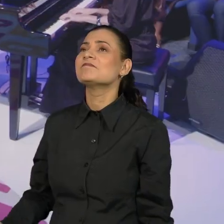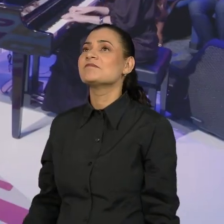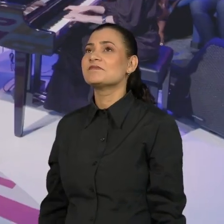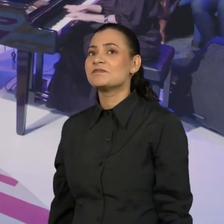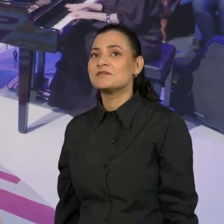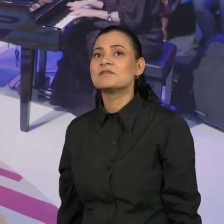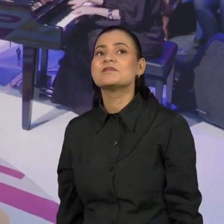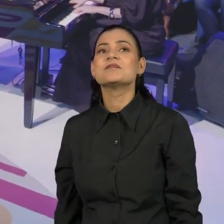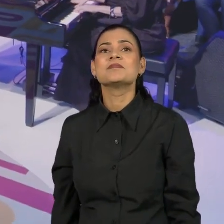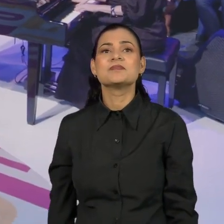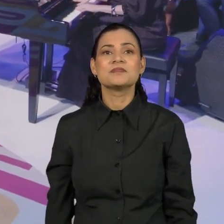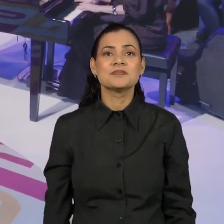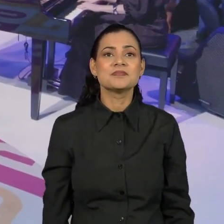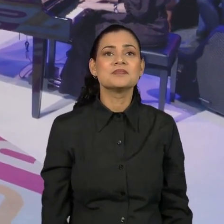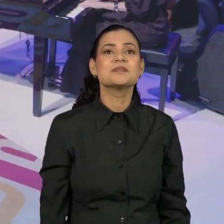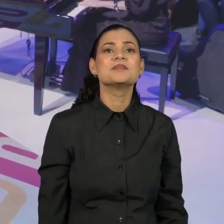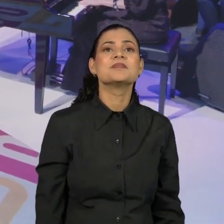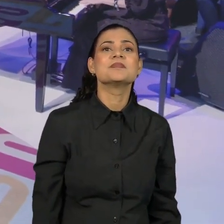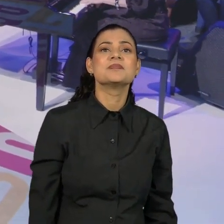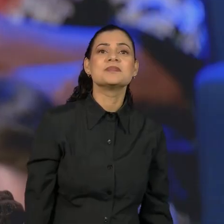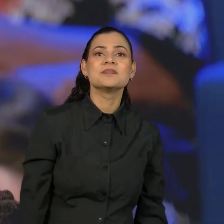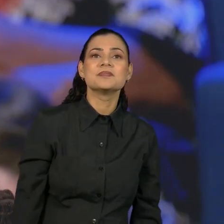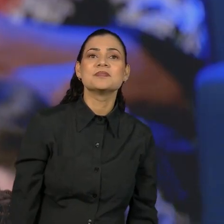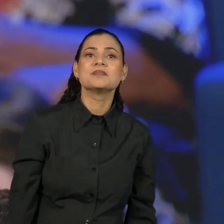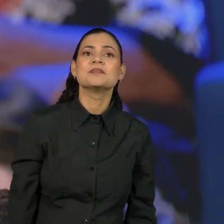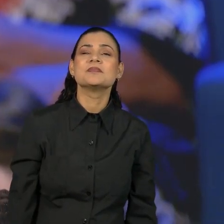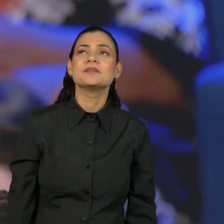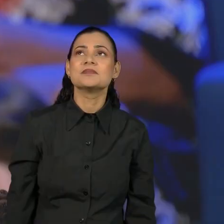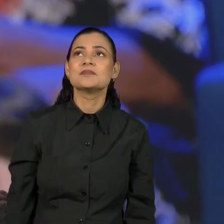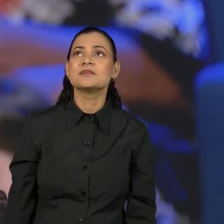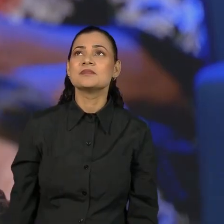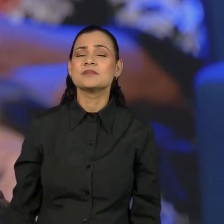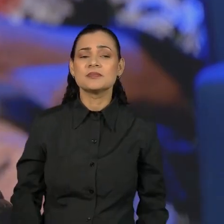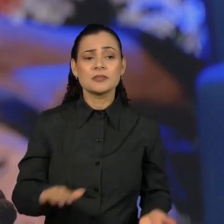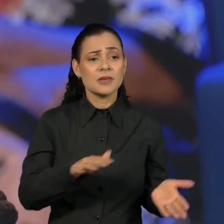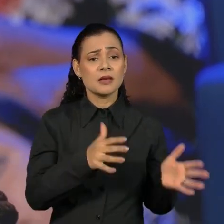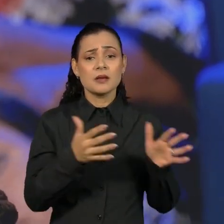tenho que dizer adeus,